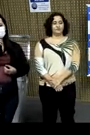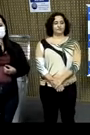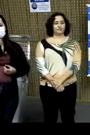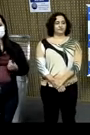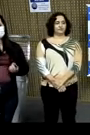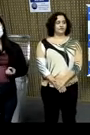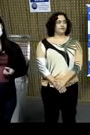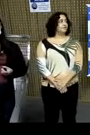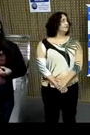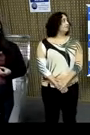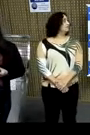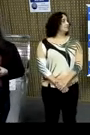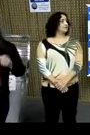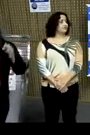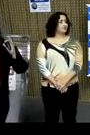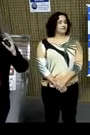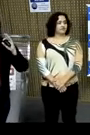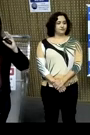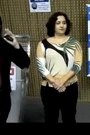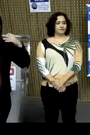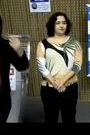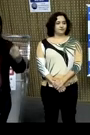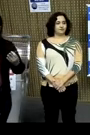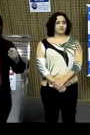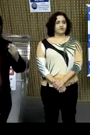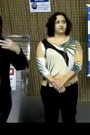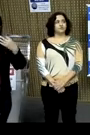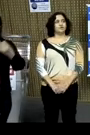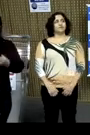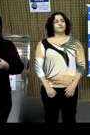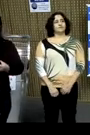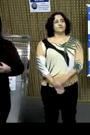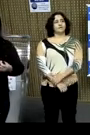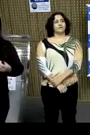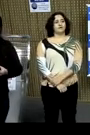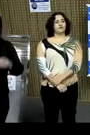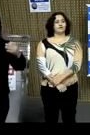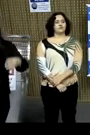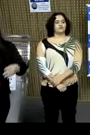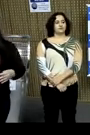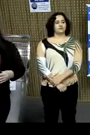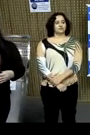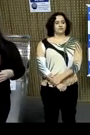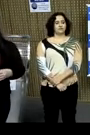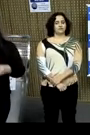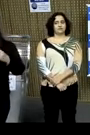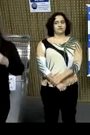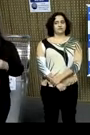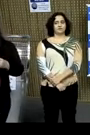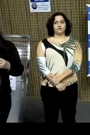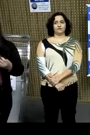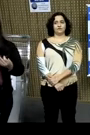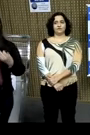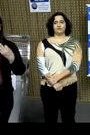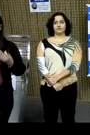doutora Dalva, que é ginecologista obstetra. A gente faz o primeiro atendimento, encaminha para o alto risco, que é dentro da nossa unidade, por